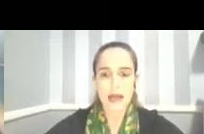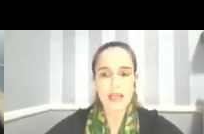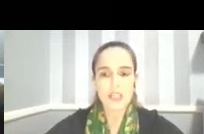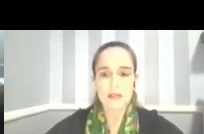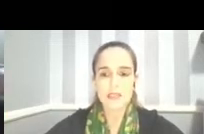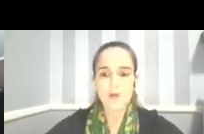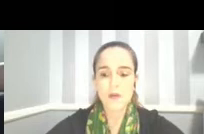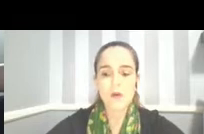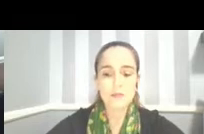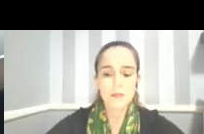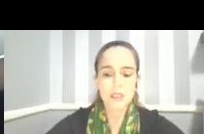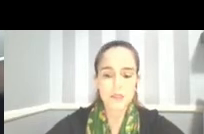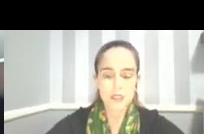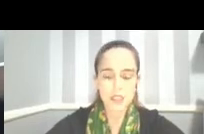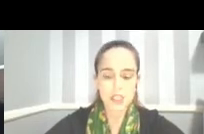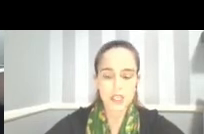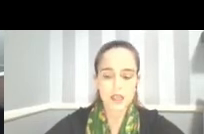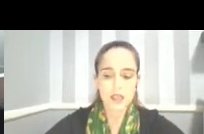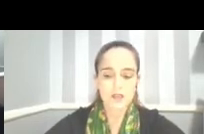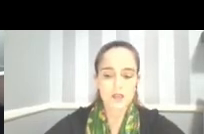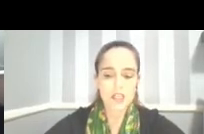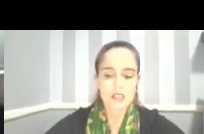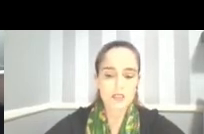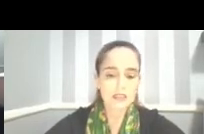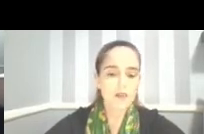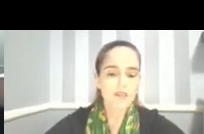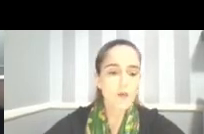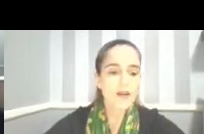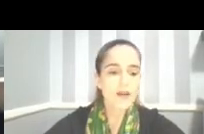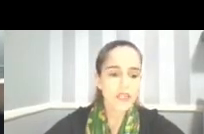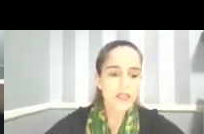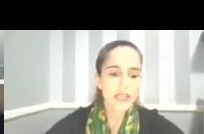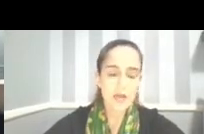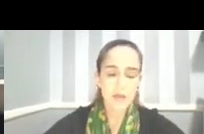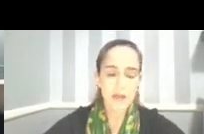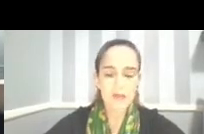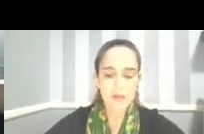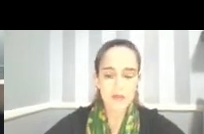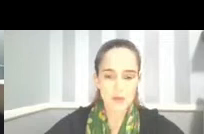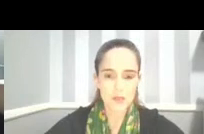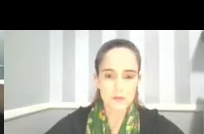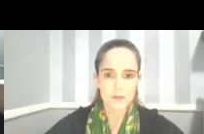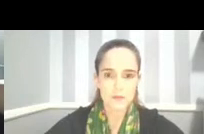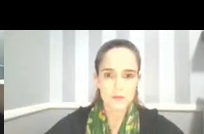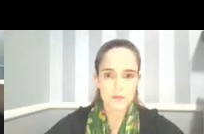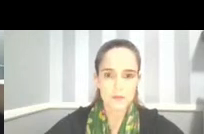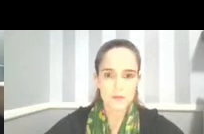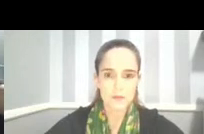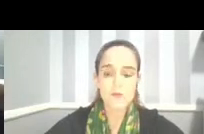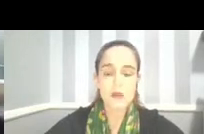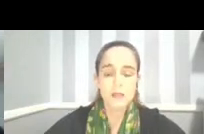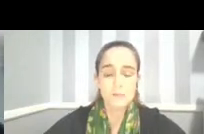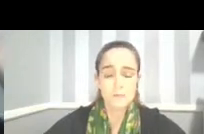sacola plástica, mas alguma coisa para poder se proteger. Não adianta você salvar uma vida e acabar perdendo a sua,